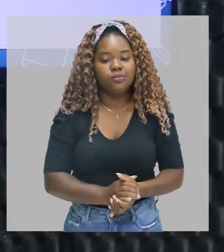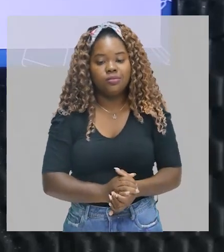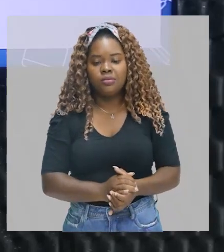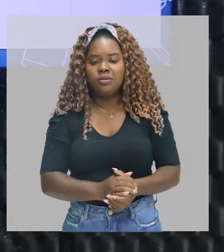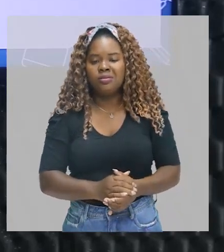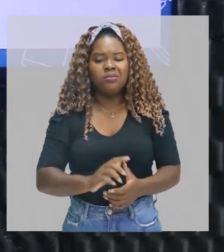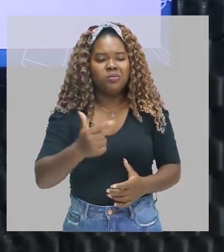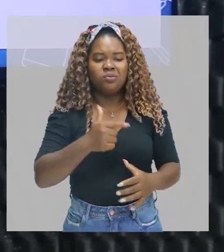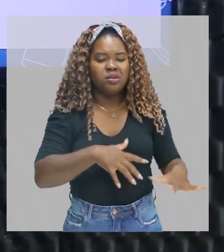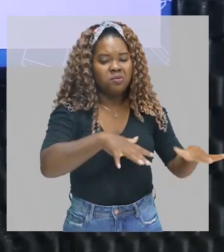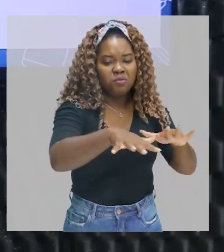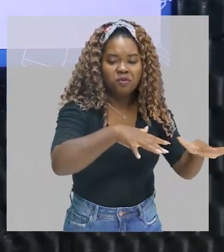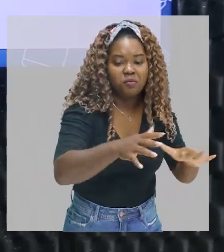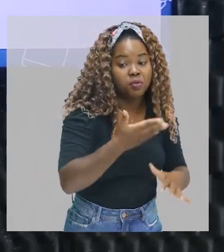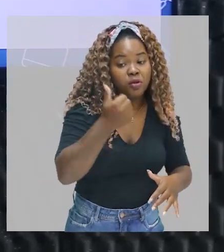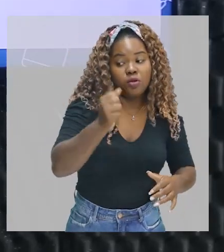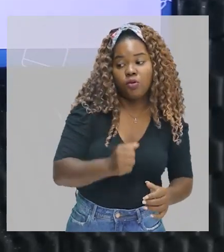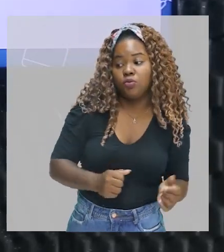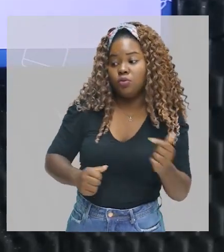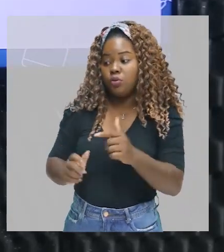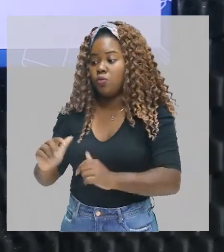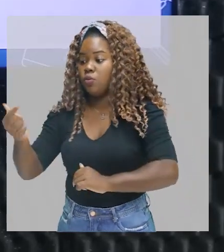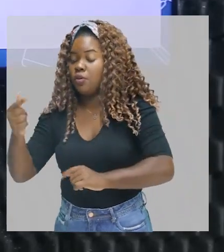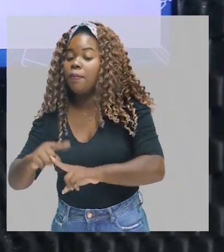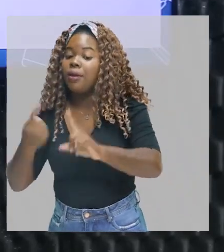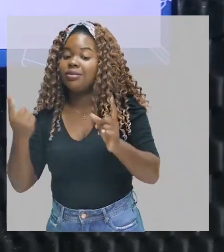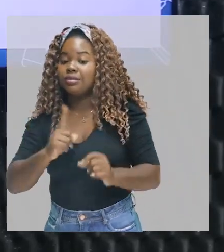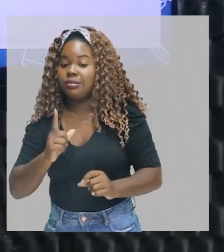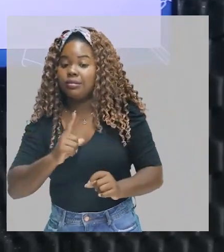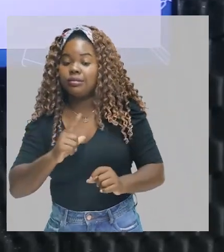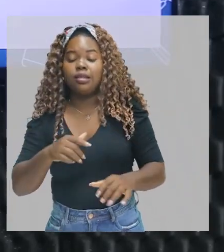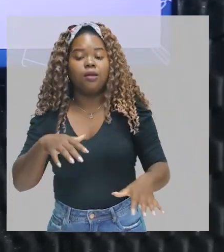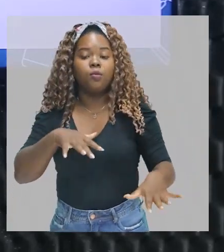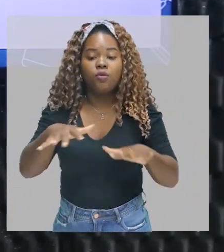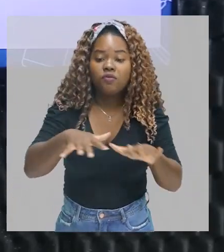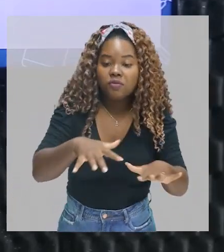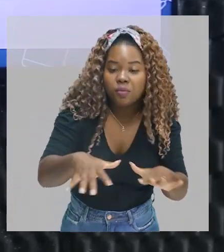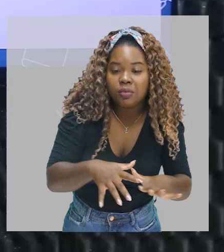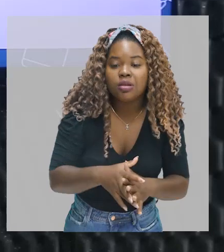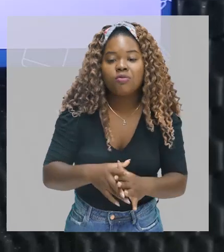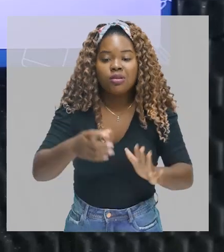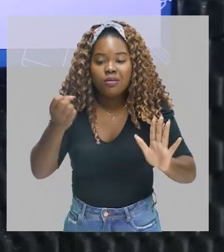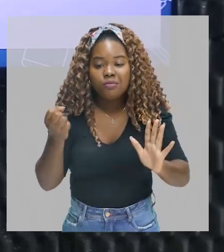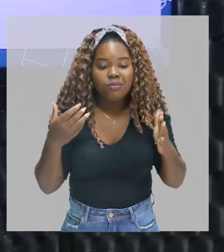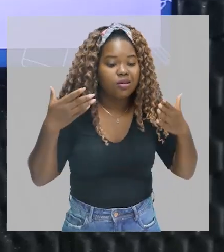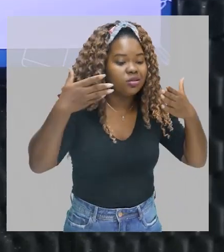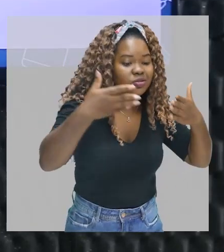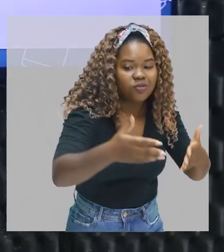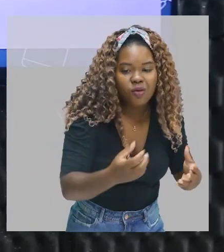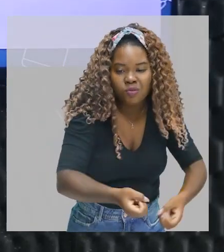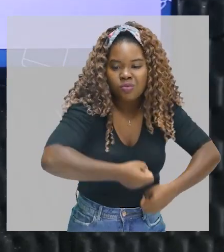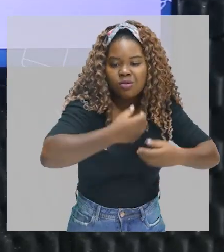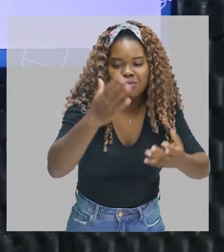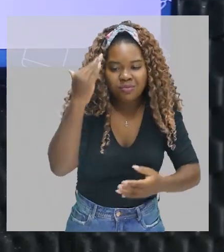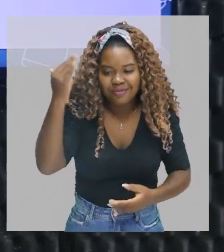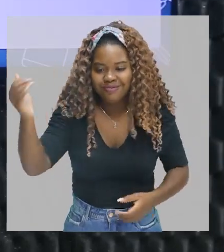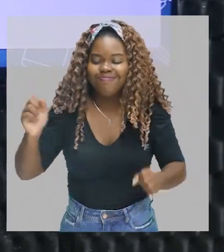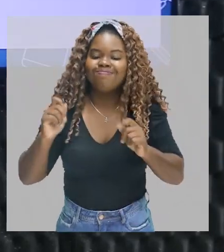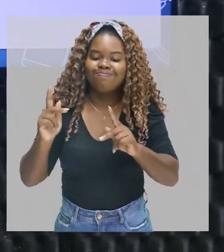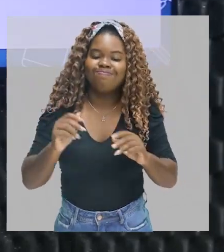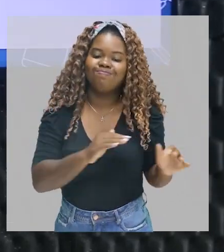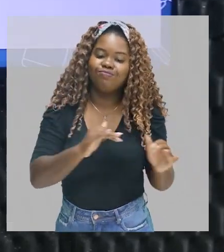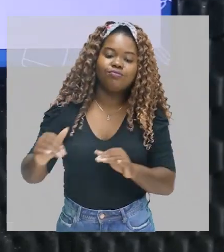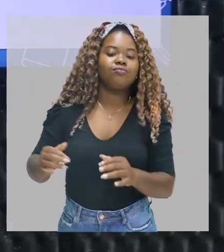um movimento mais importante, mas existem aqueles que têm mais destaque, mais expressividade, correto? Então, o romantismo